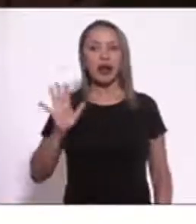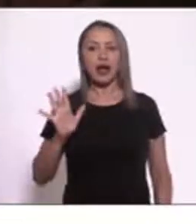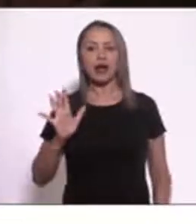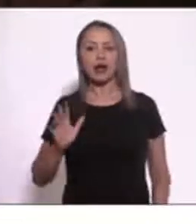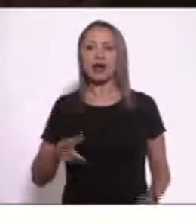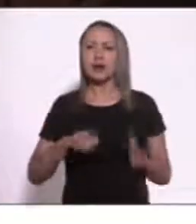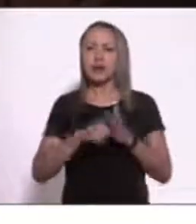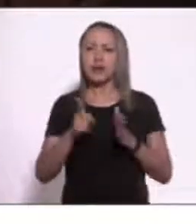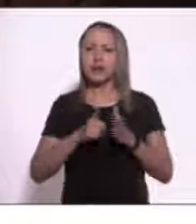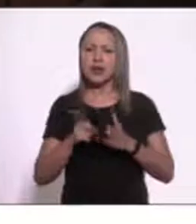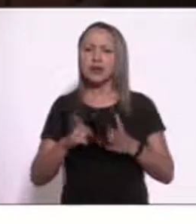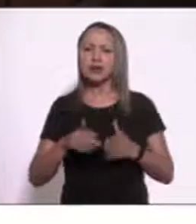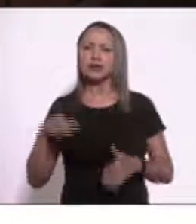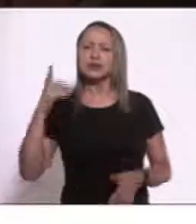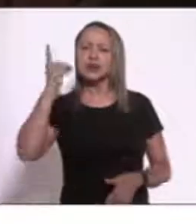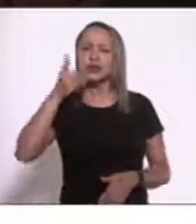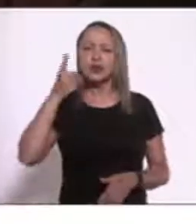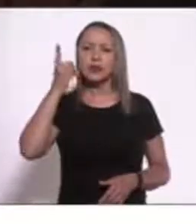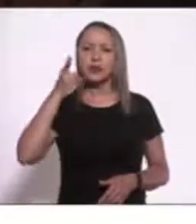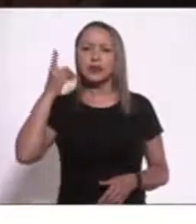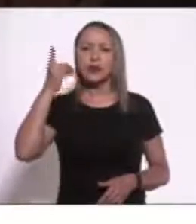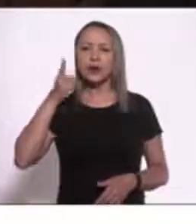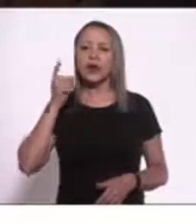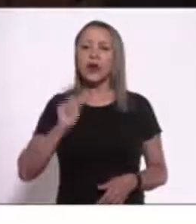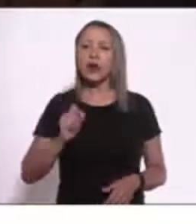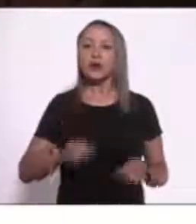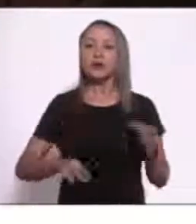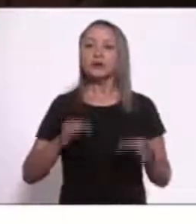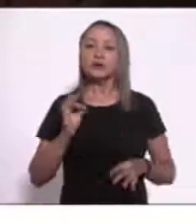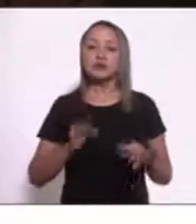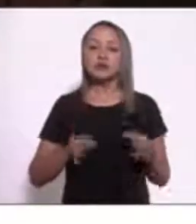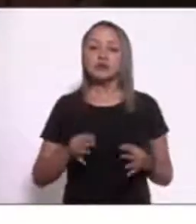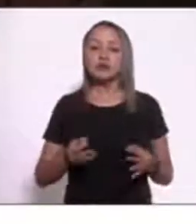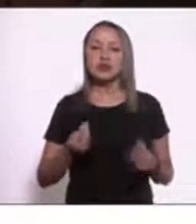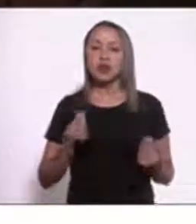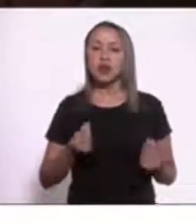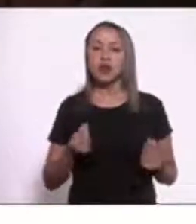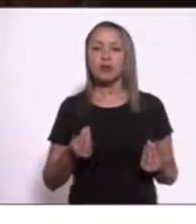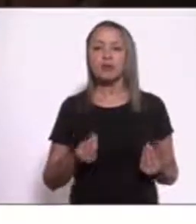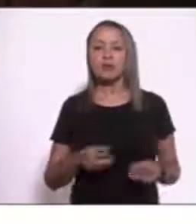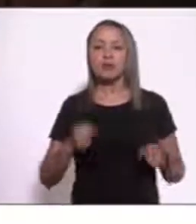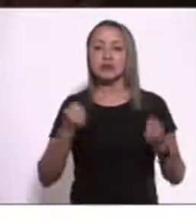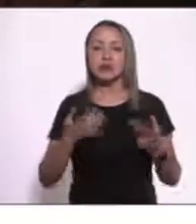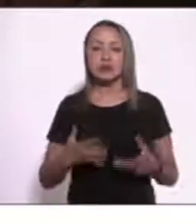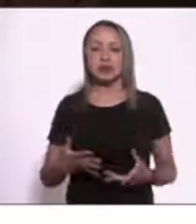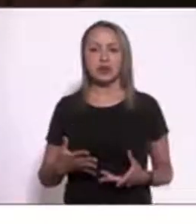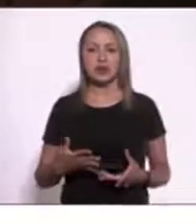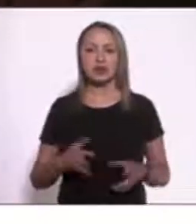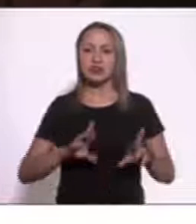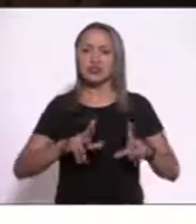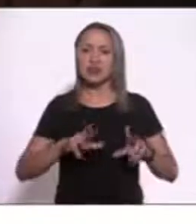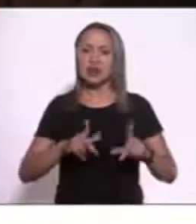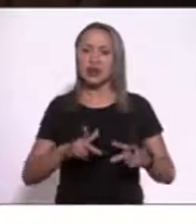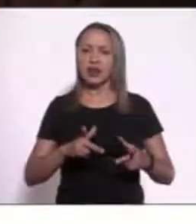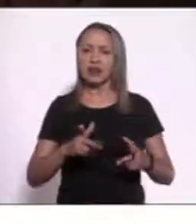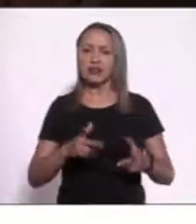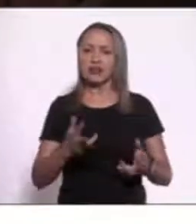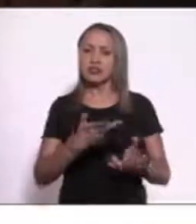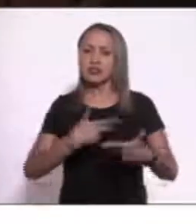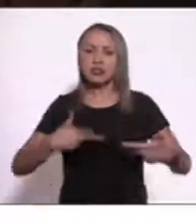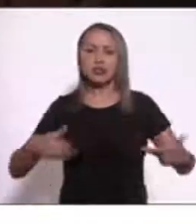aos senhores deputados, o que justificaria a distinção desses valores de forma